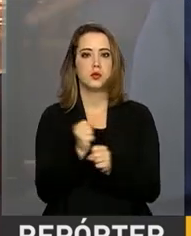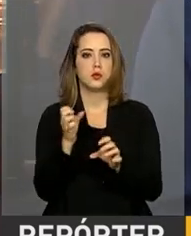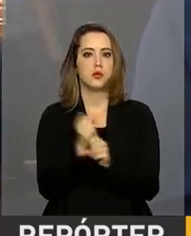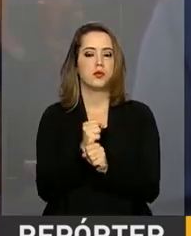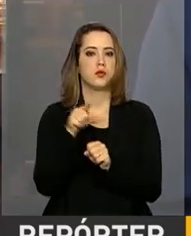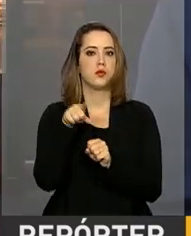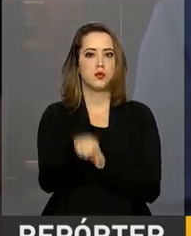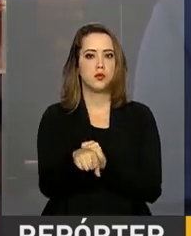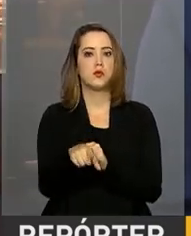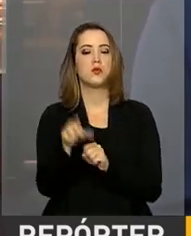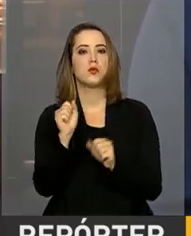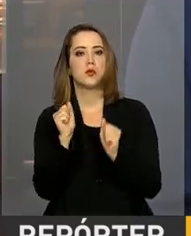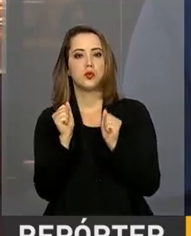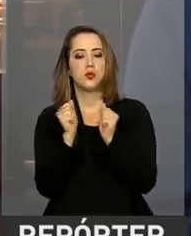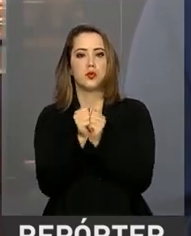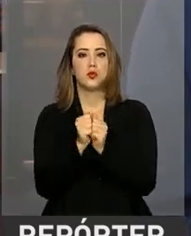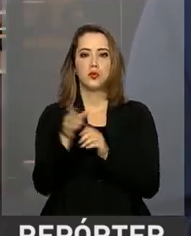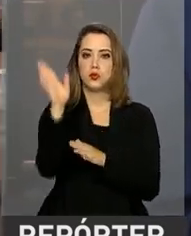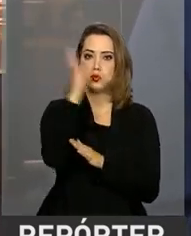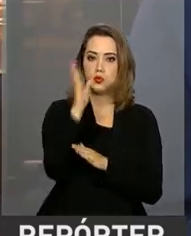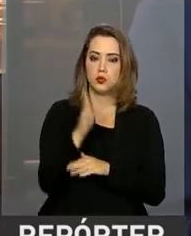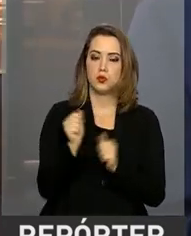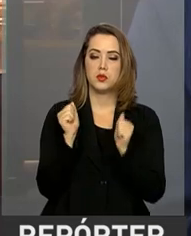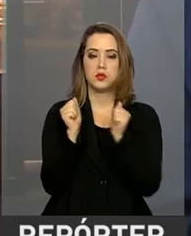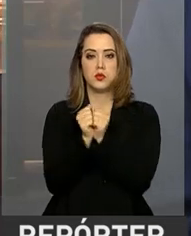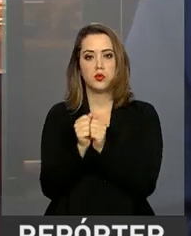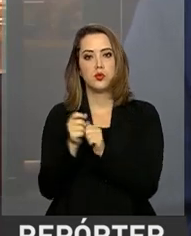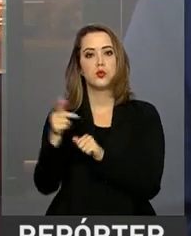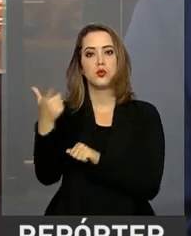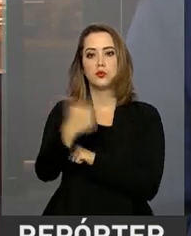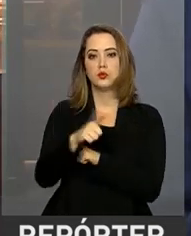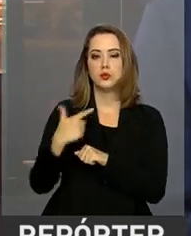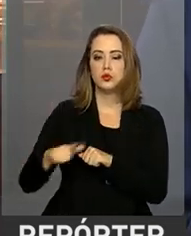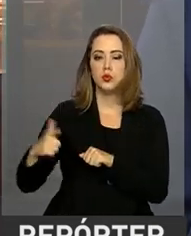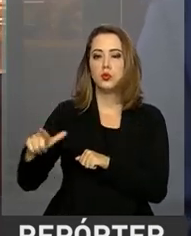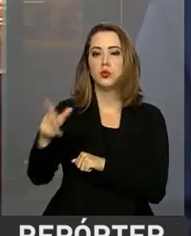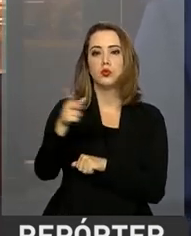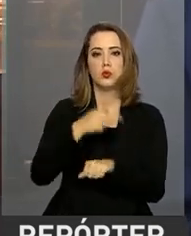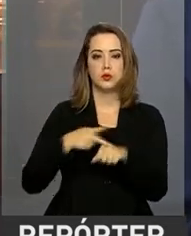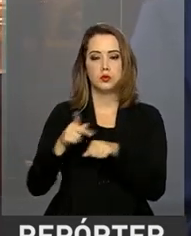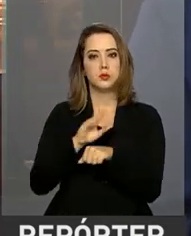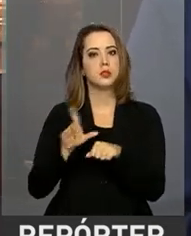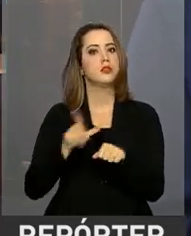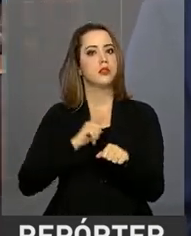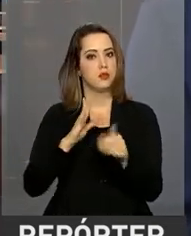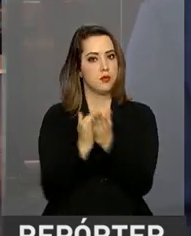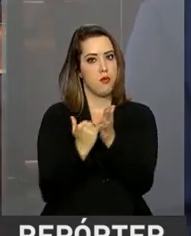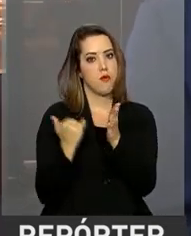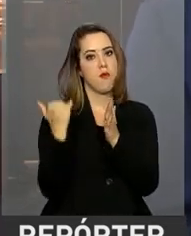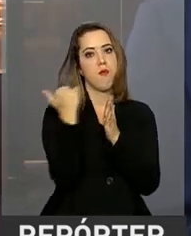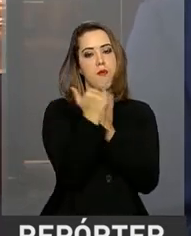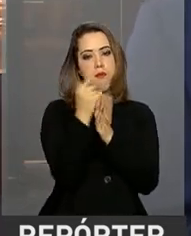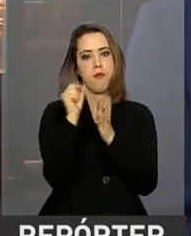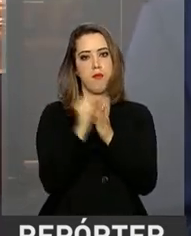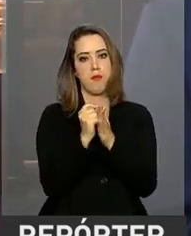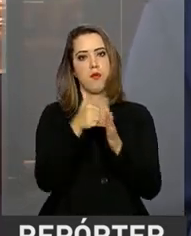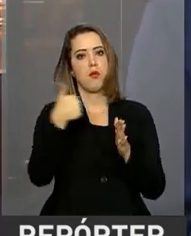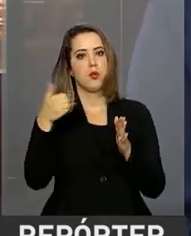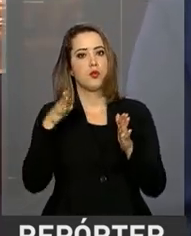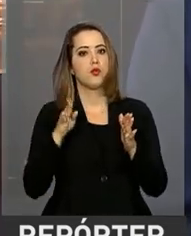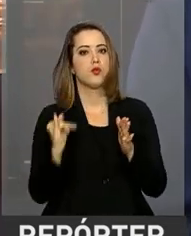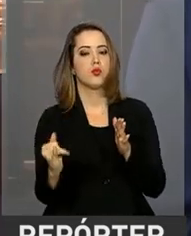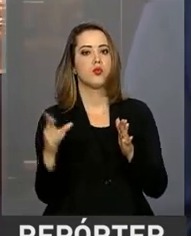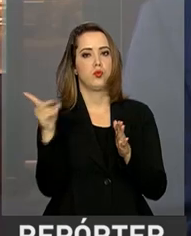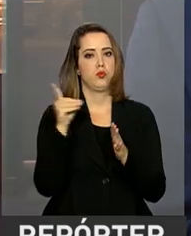das operações do Brasil com o exterior registrou um superavit de 1 bilhão Milhões de Dólares segundo o chefe do departamento